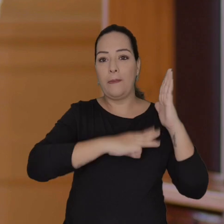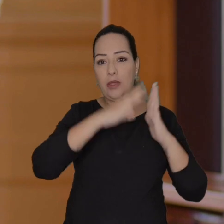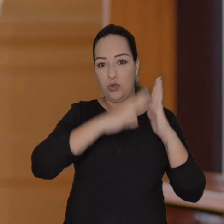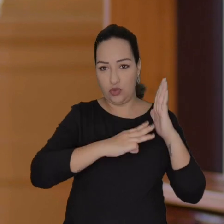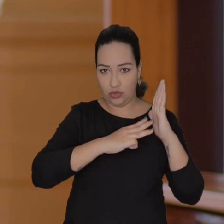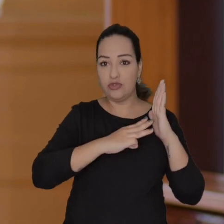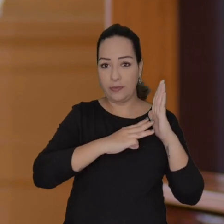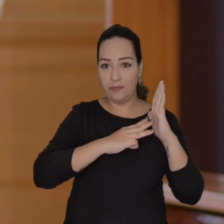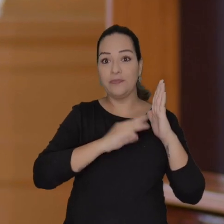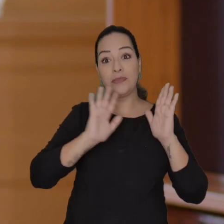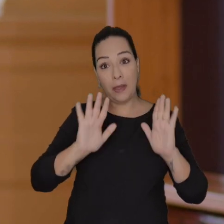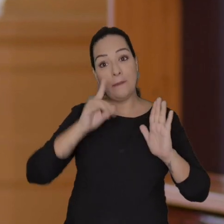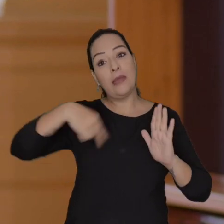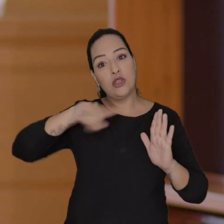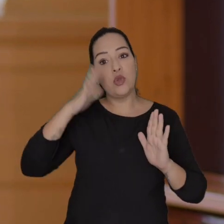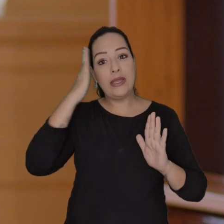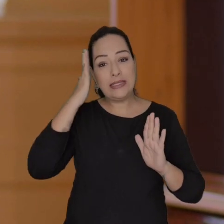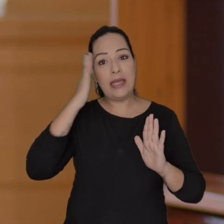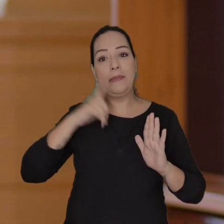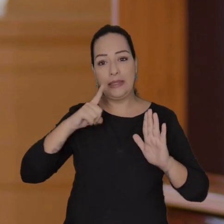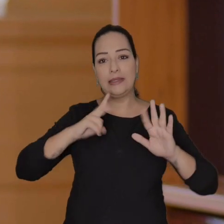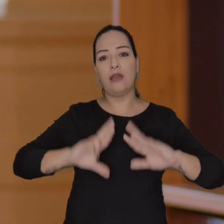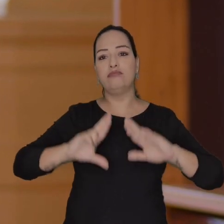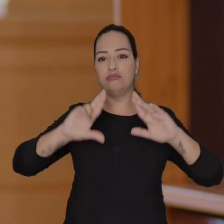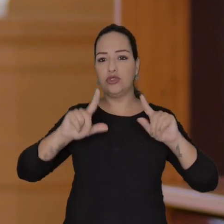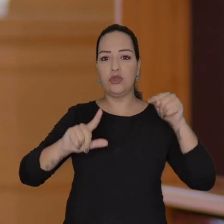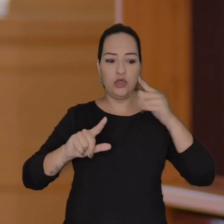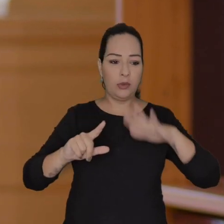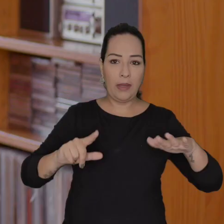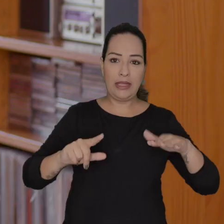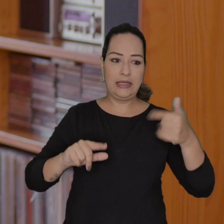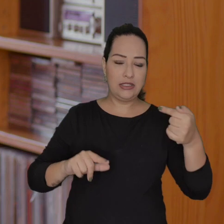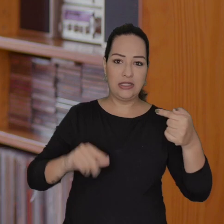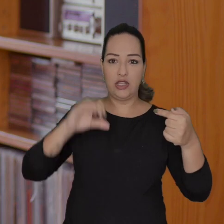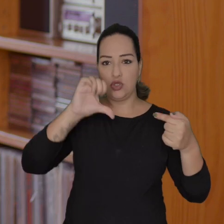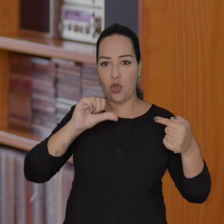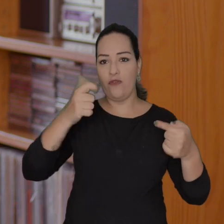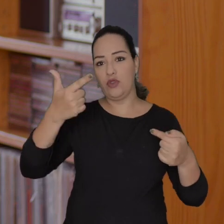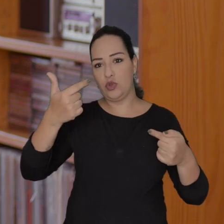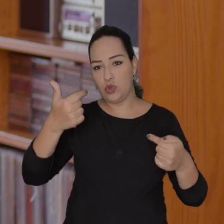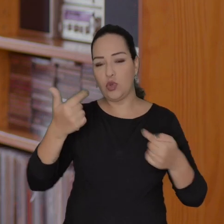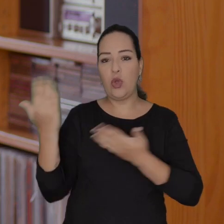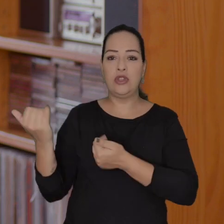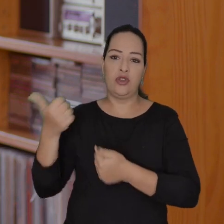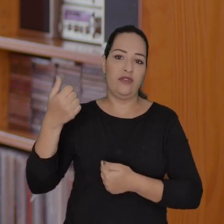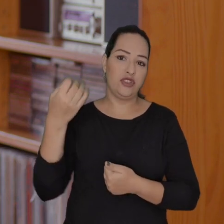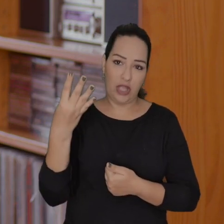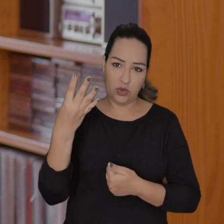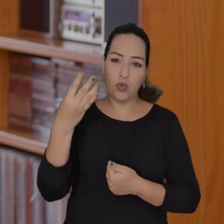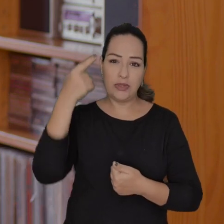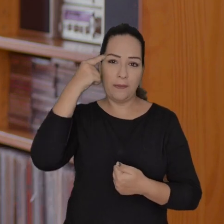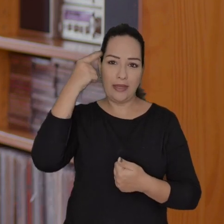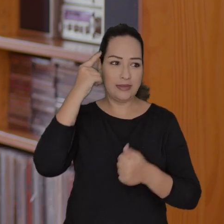relação à metodologia. Mesmo que a gente reconheça as diferenças entre uma criança de 7, de 9, de 12 e um jovem